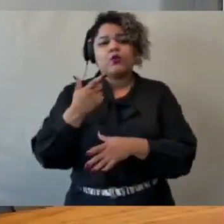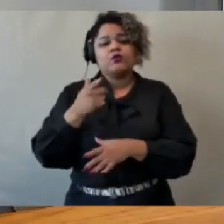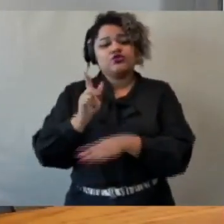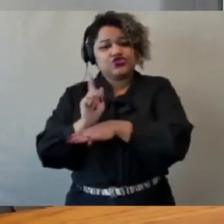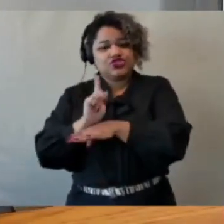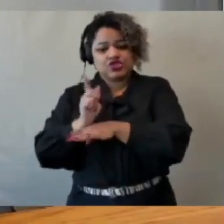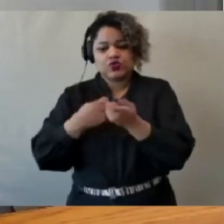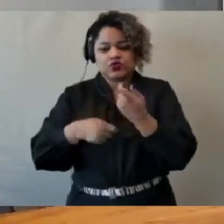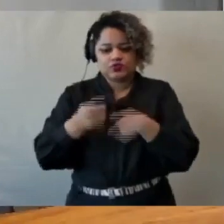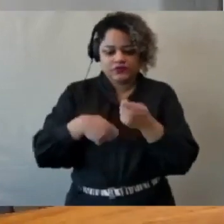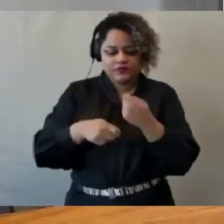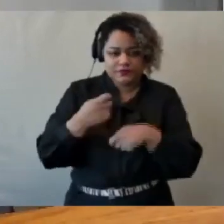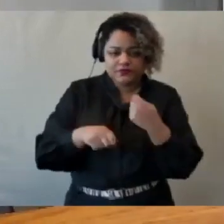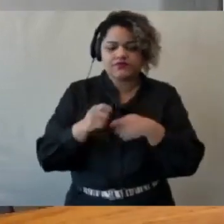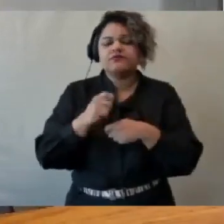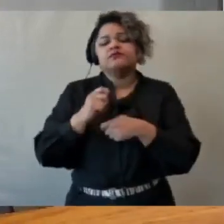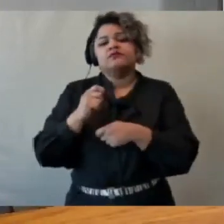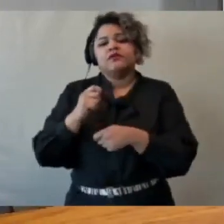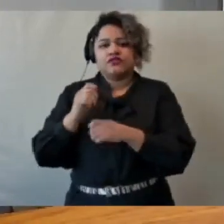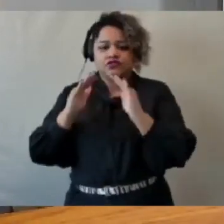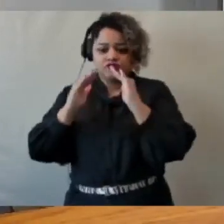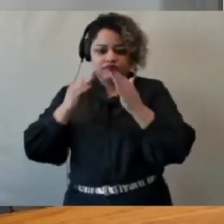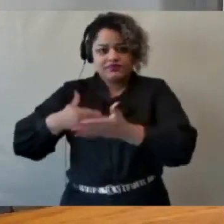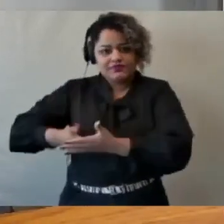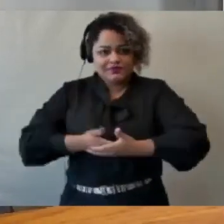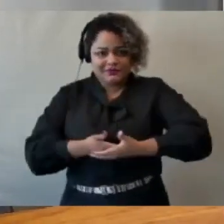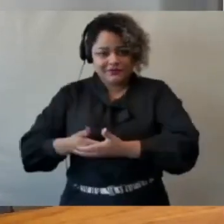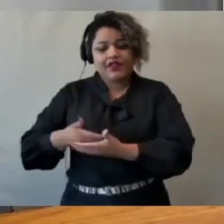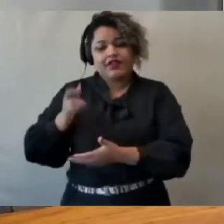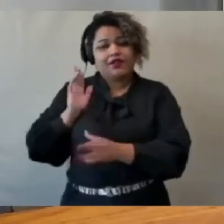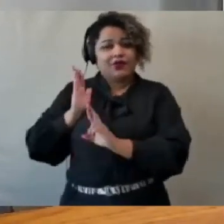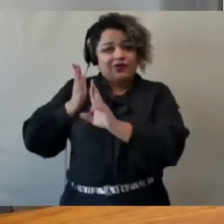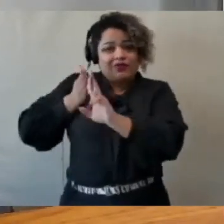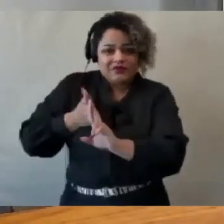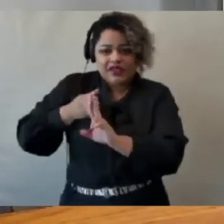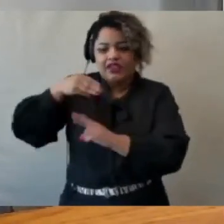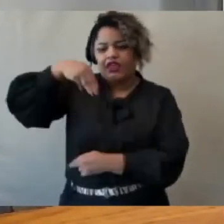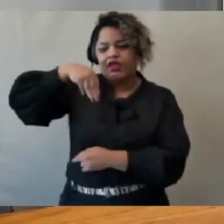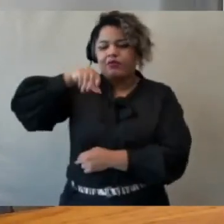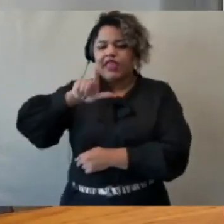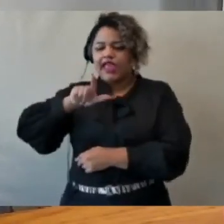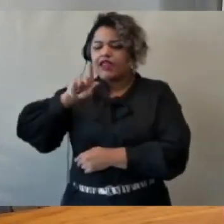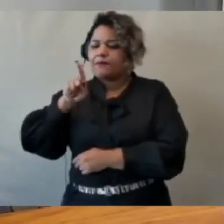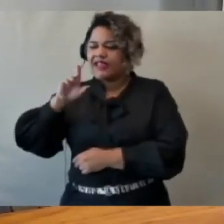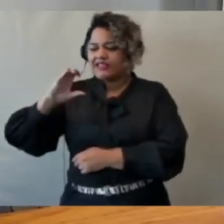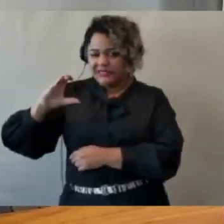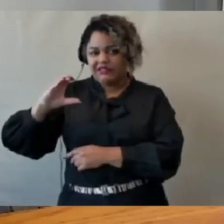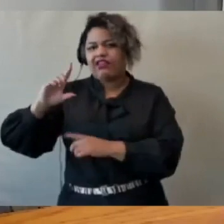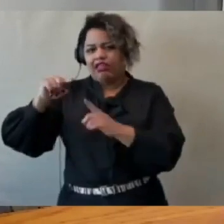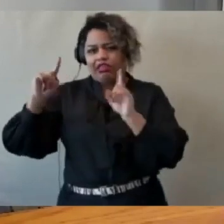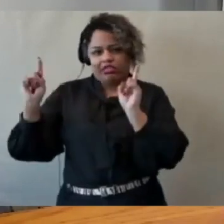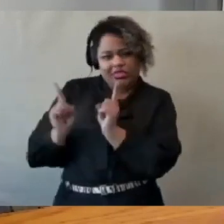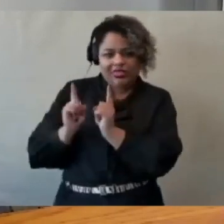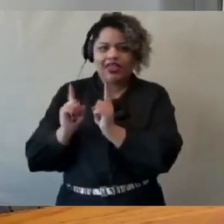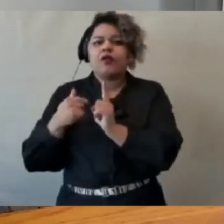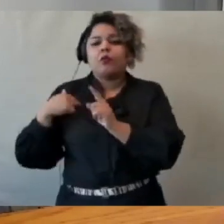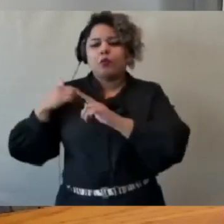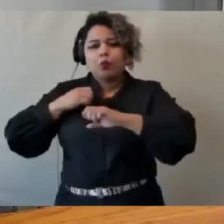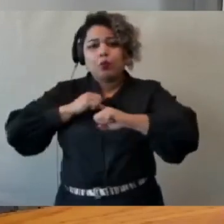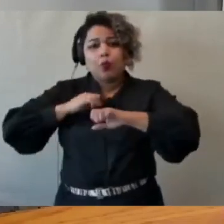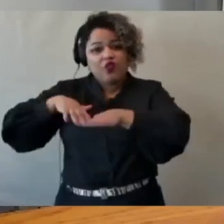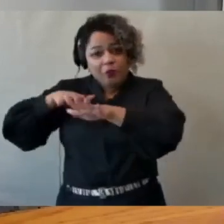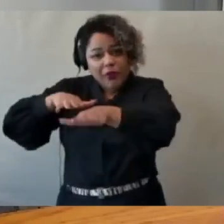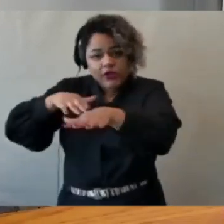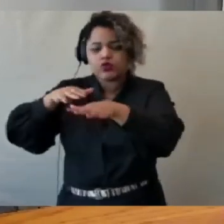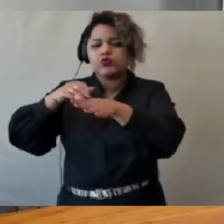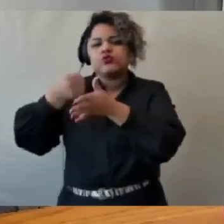Horizonte. Estou aqui representando o MLPC, que é o Movimento de Luta Pro Creches em Belo Horizonte, e faço parte